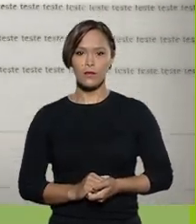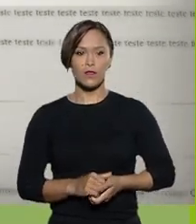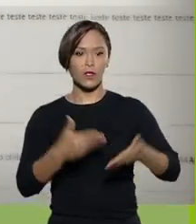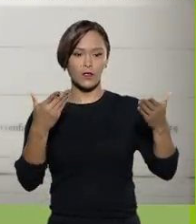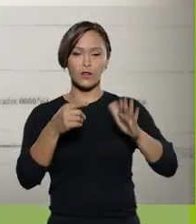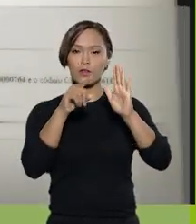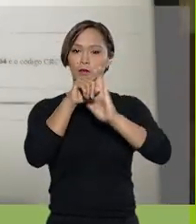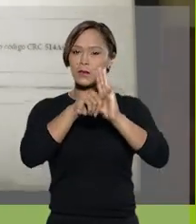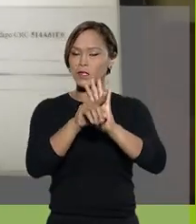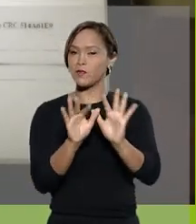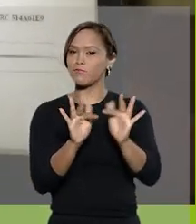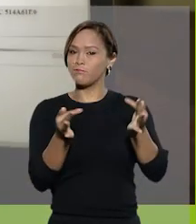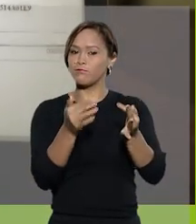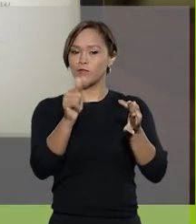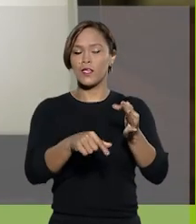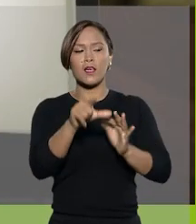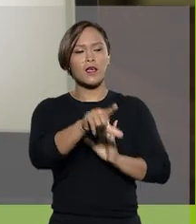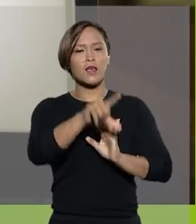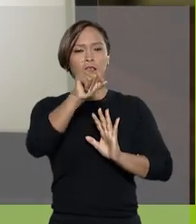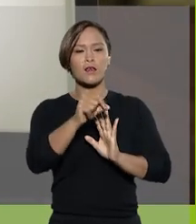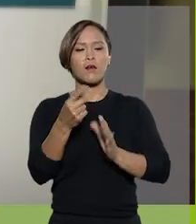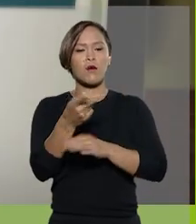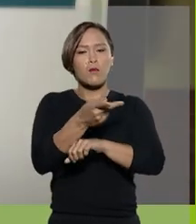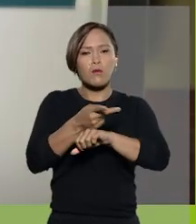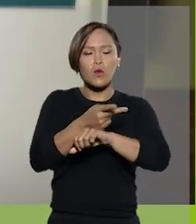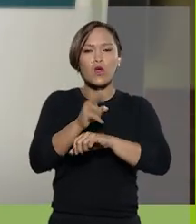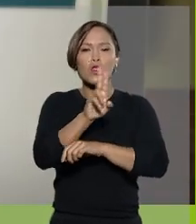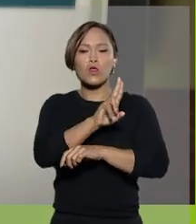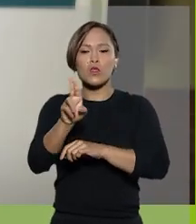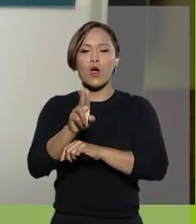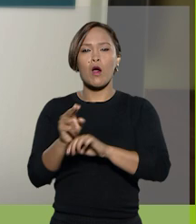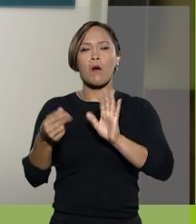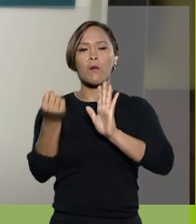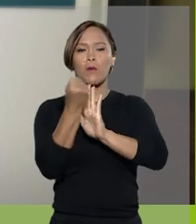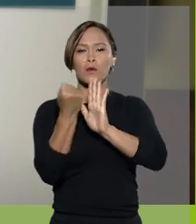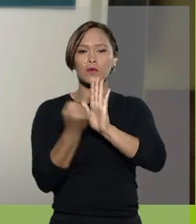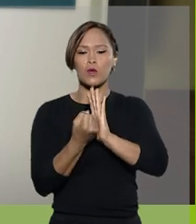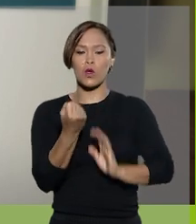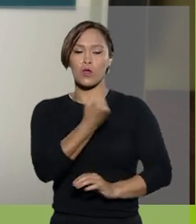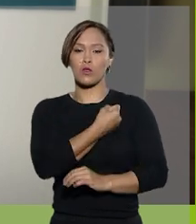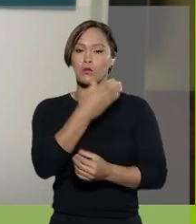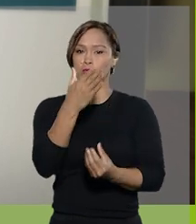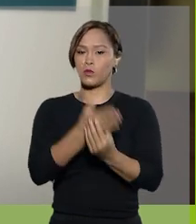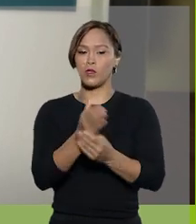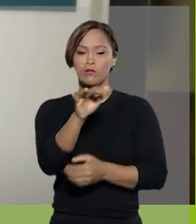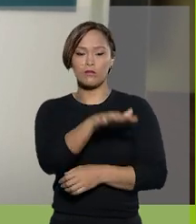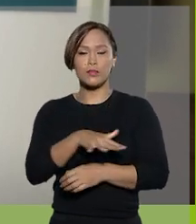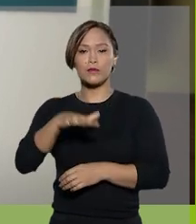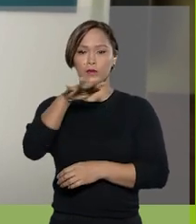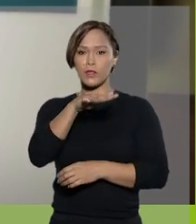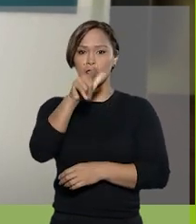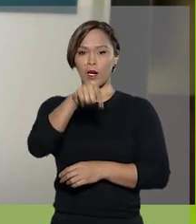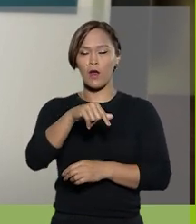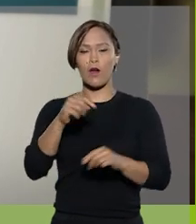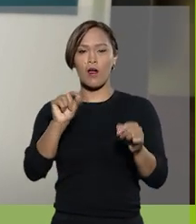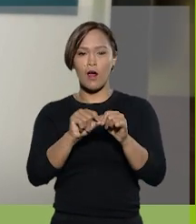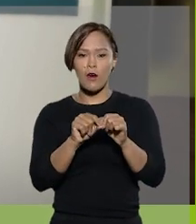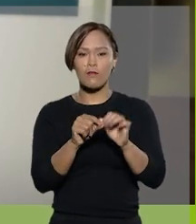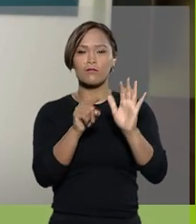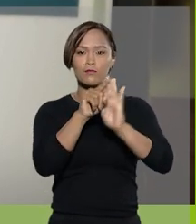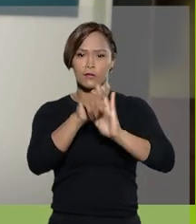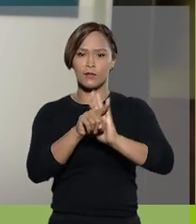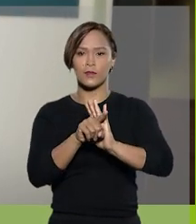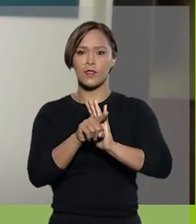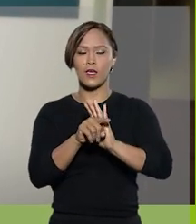Já a pesquisa simples é indicada para a busca de nomes, protocolos e números de processo de forma geral. Ao realizar a